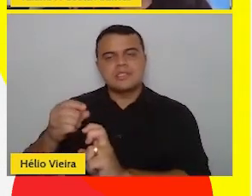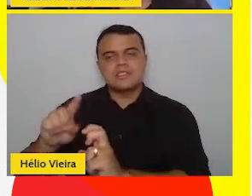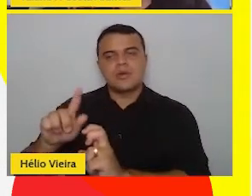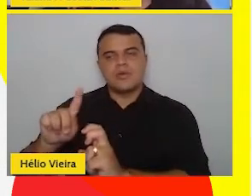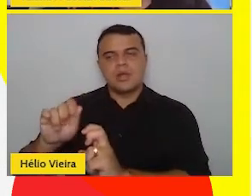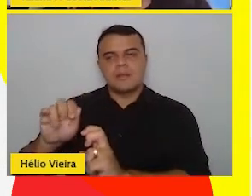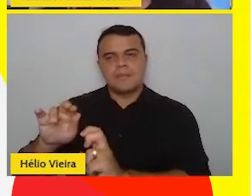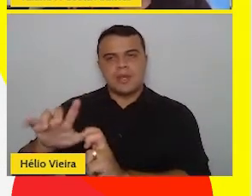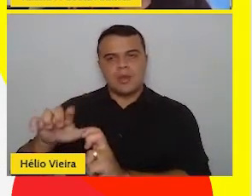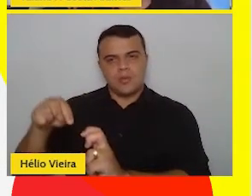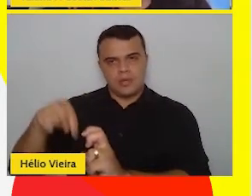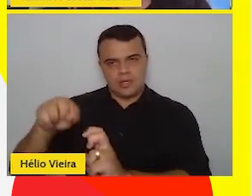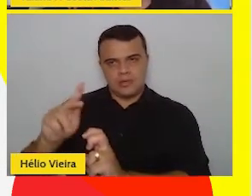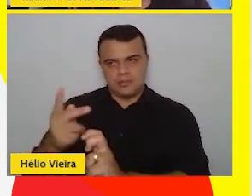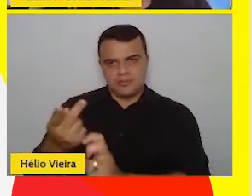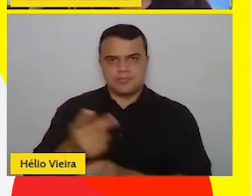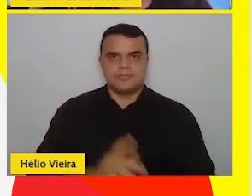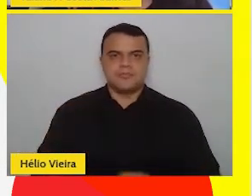Horizonte.